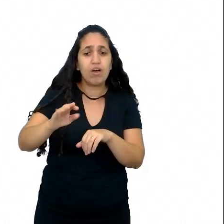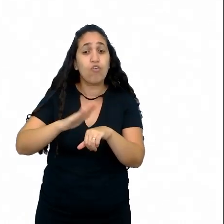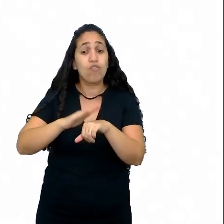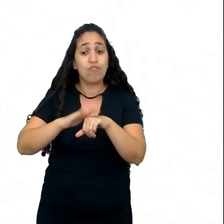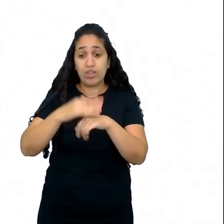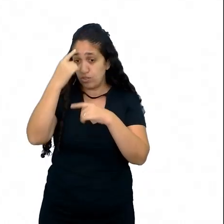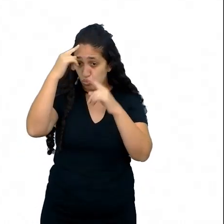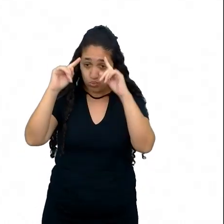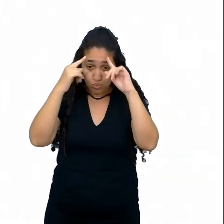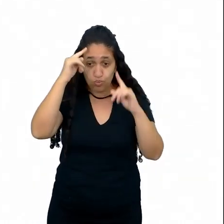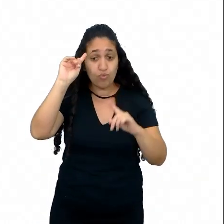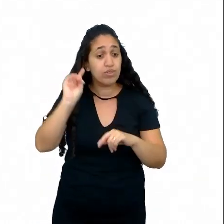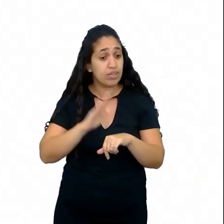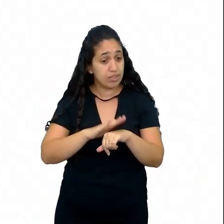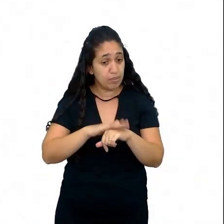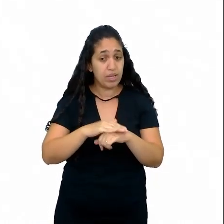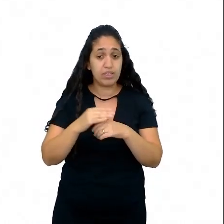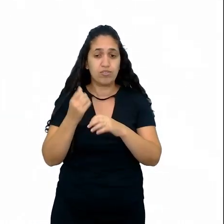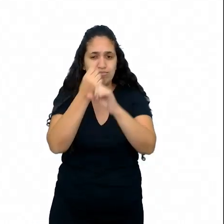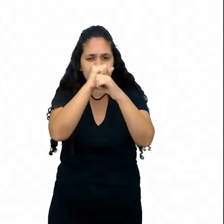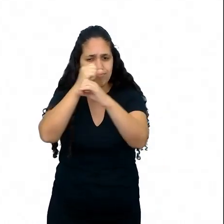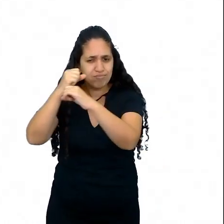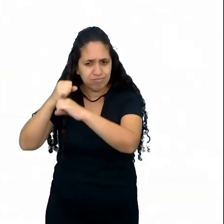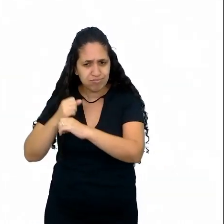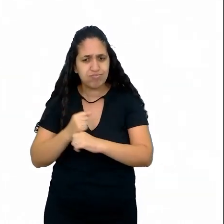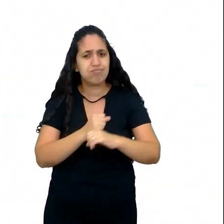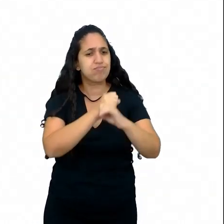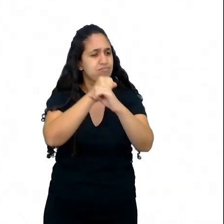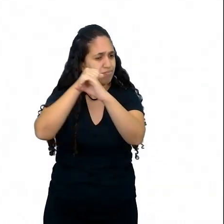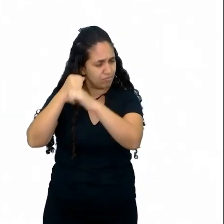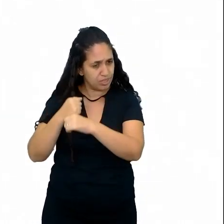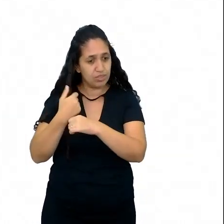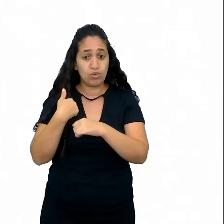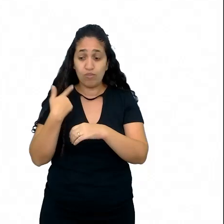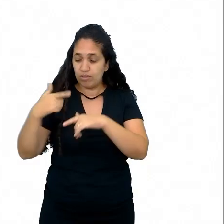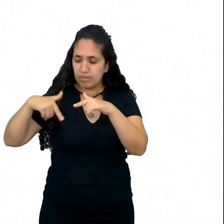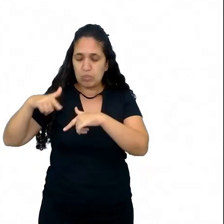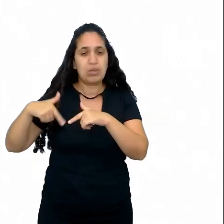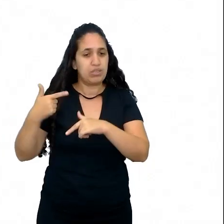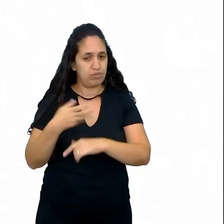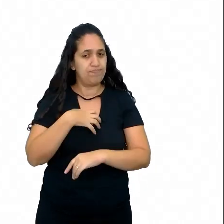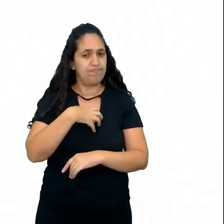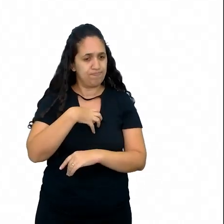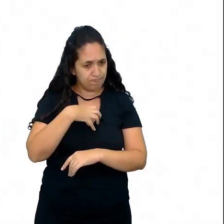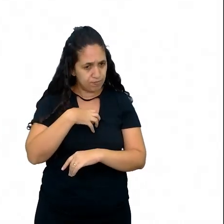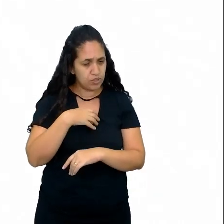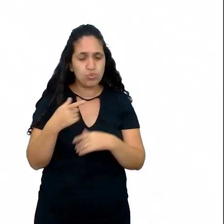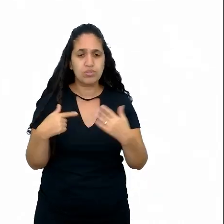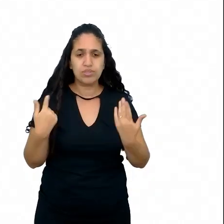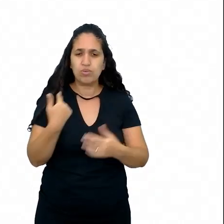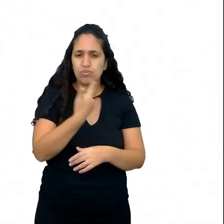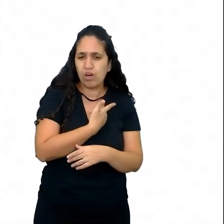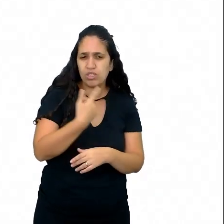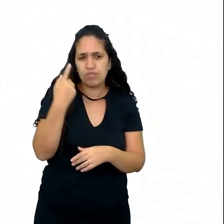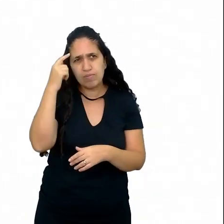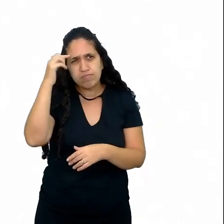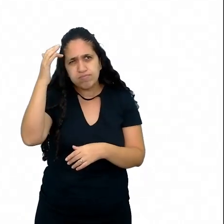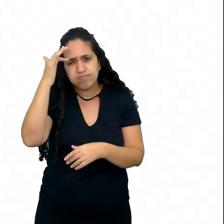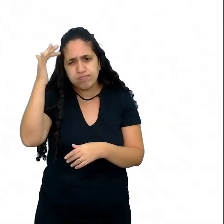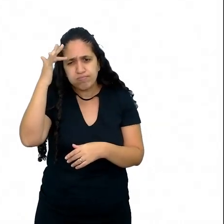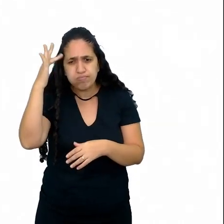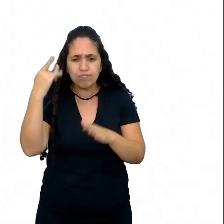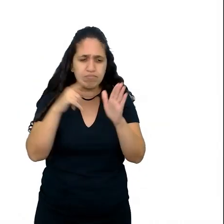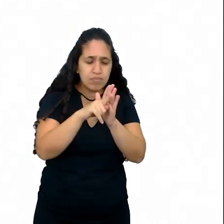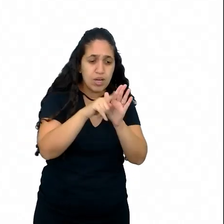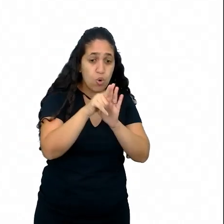dúvidas que eles têm ainda sobre pavimentação, como funciona, ou seja, eu vou estar trabalhando dessa forma. Para isso, a gente vai elaborar perguntas que fomentem